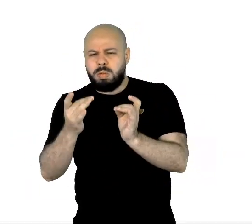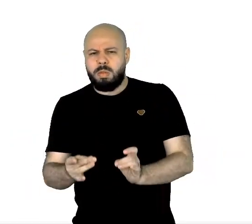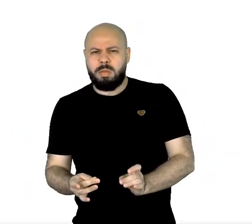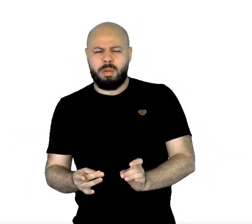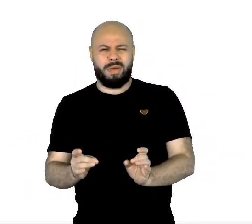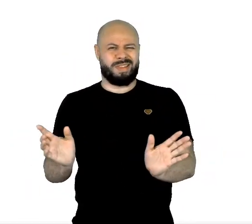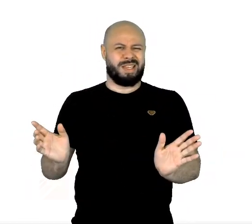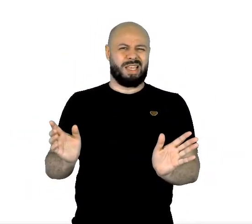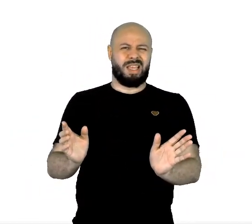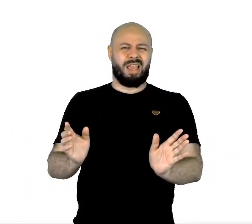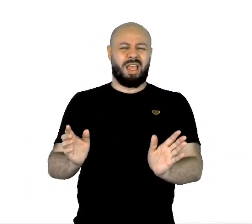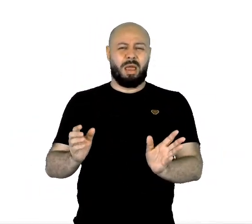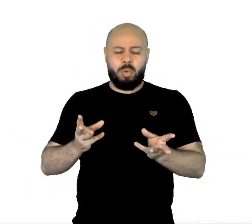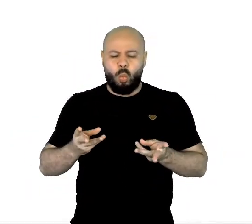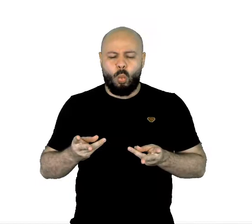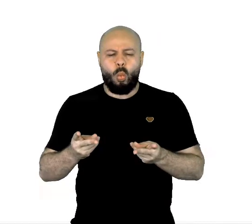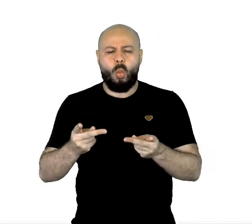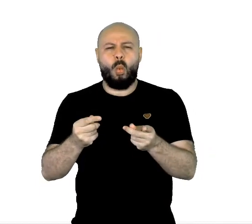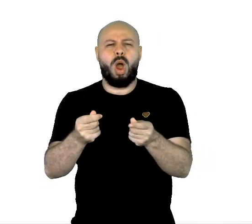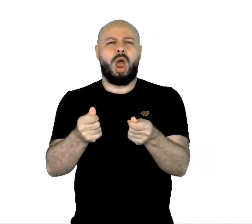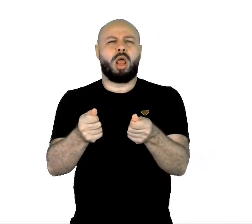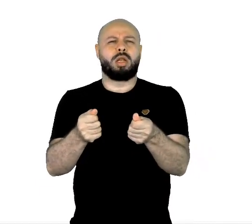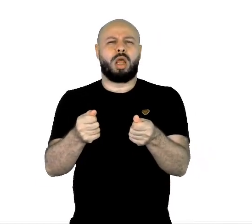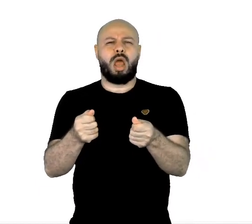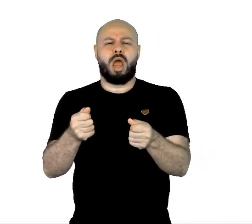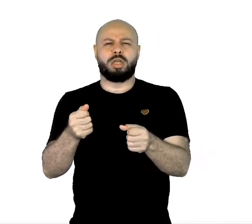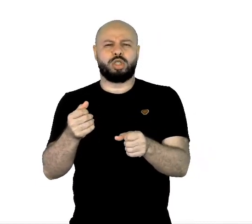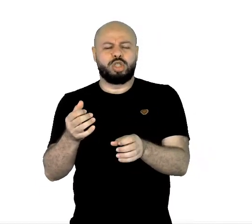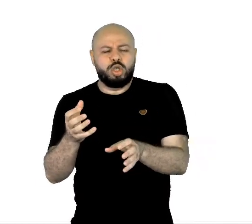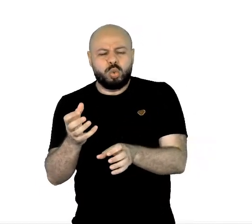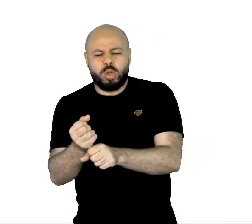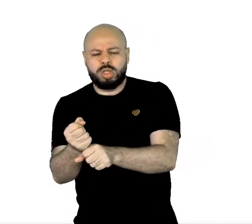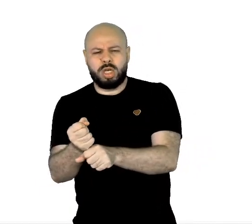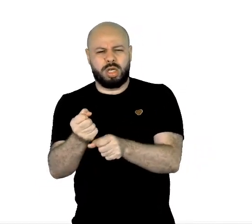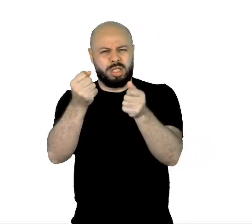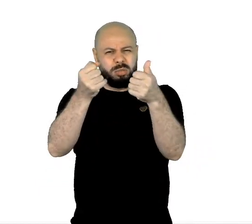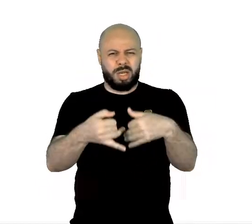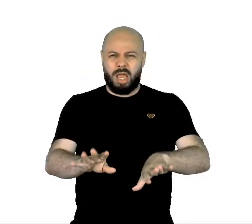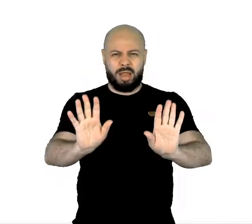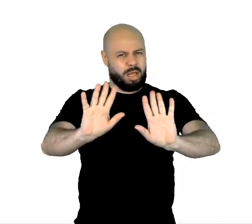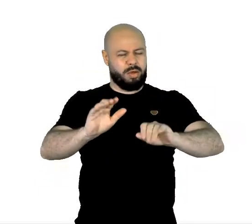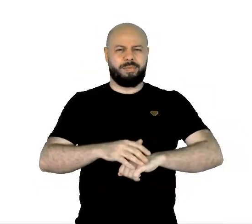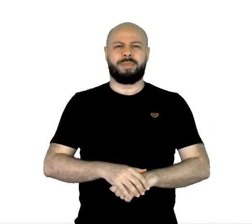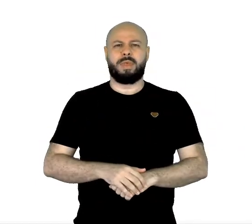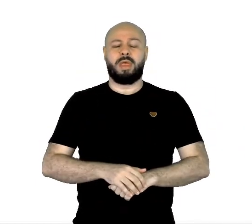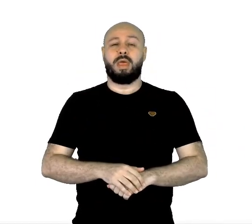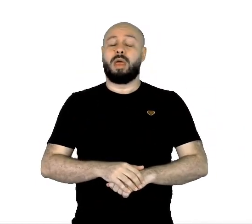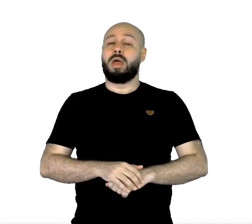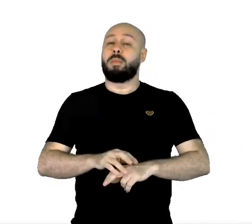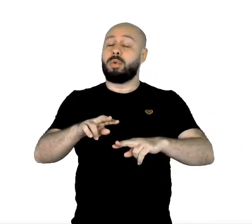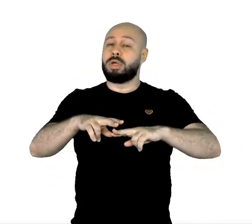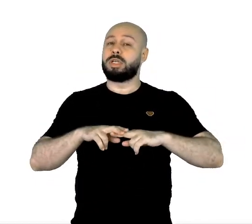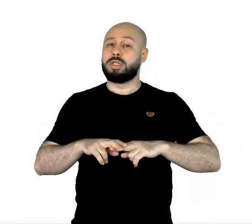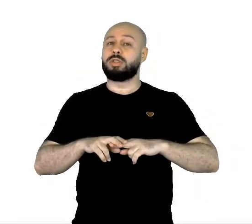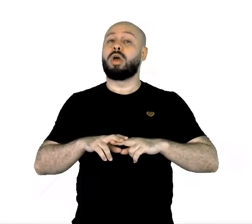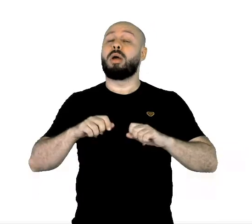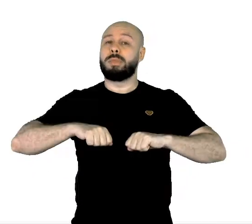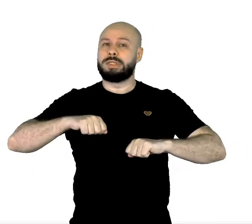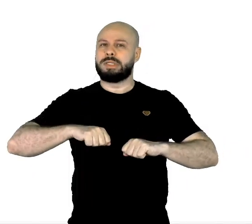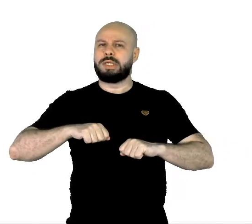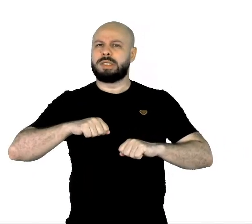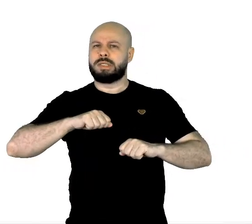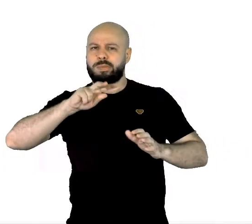dados de natureza qualitativa ou quantitativa. Por essa razão, faz-se necessária a consulta ao